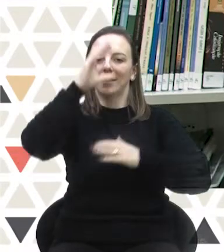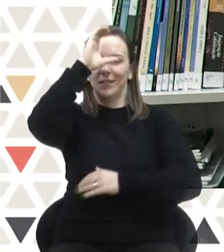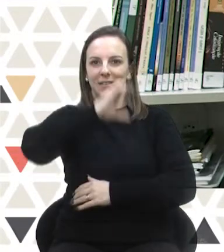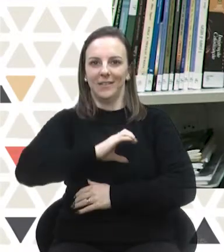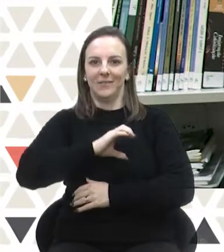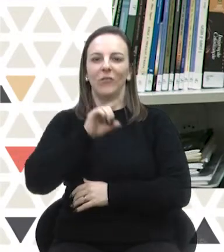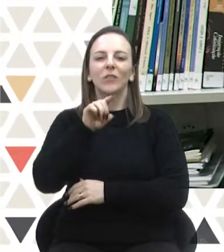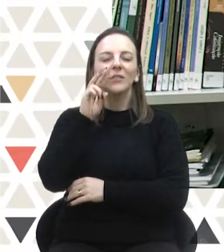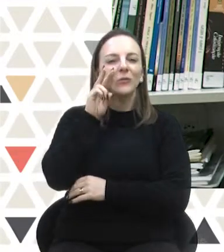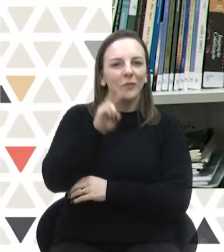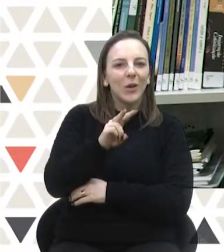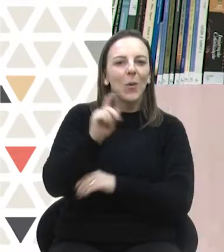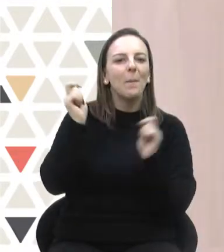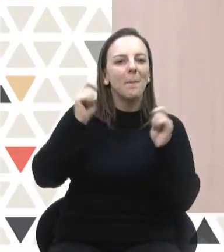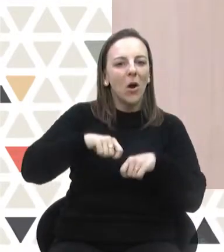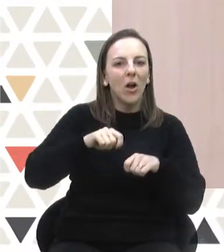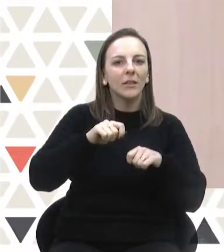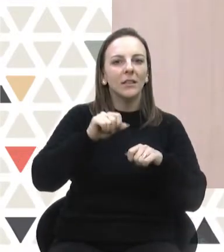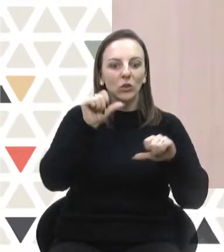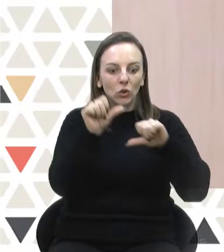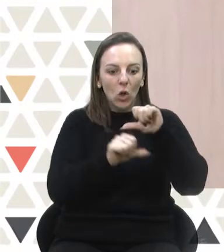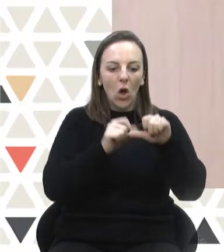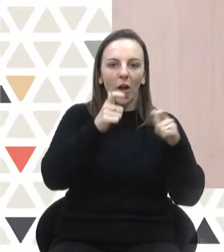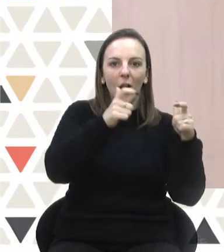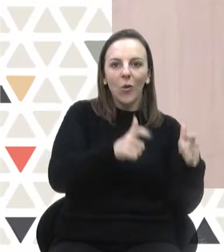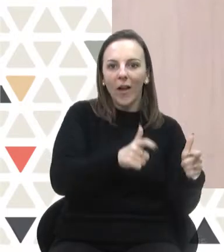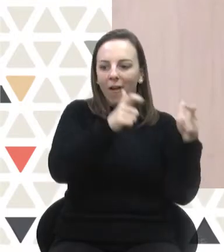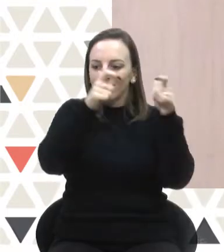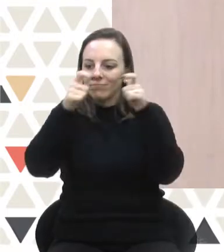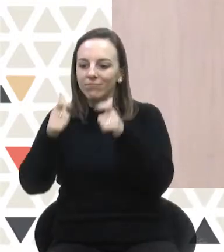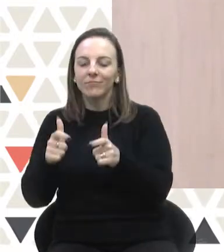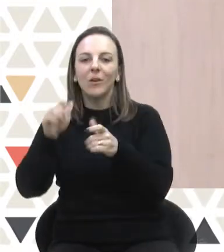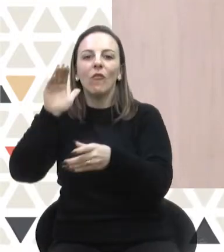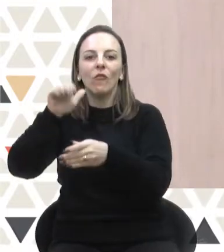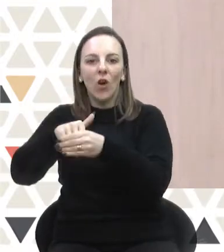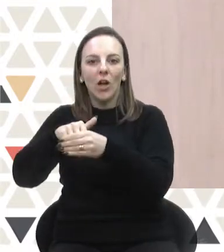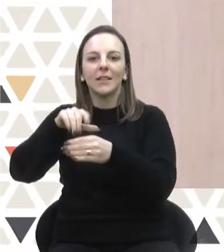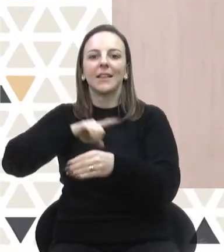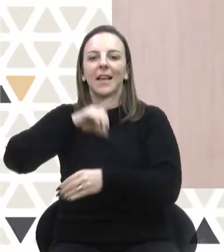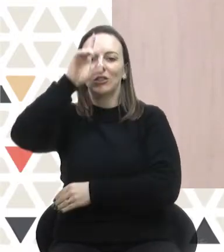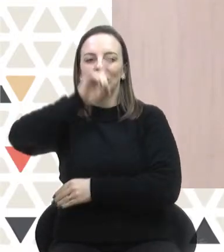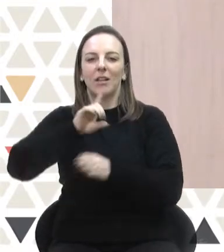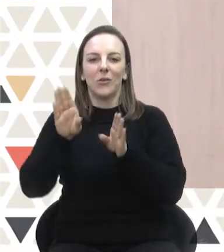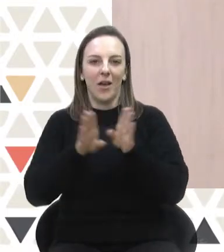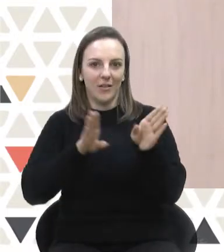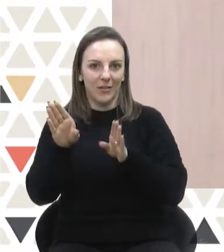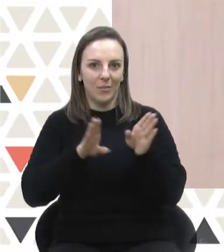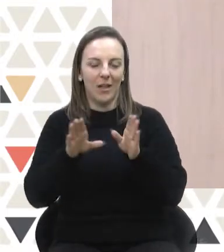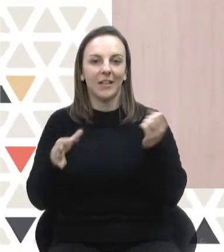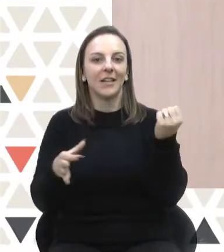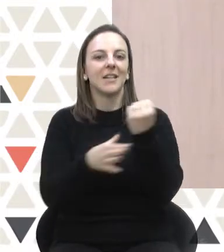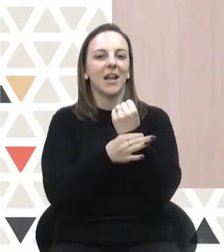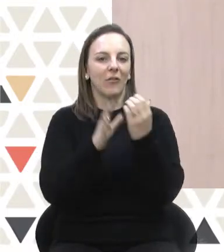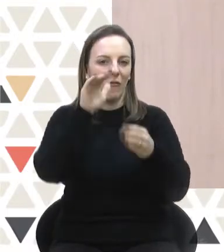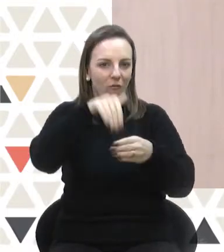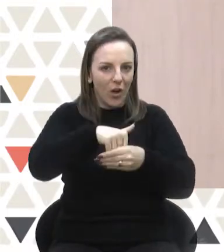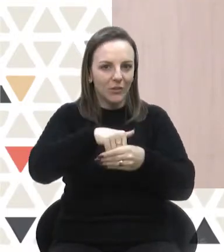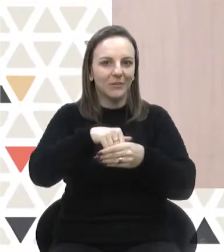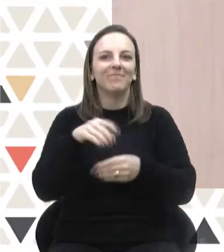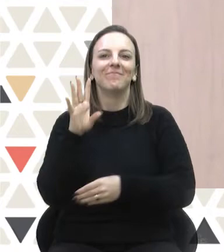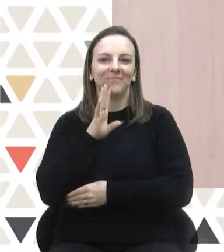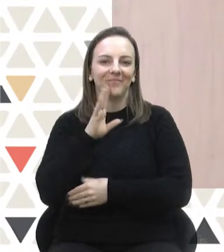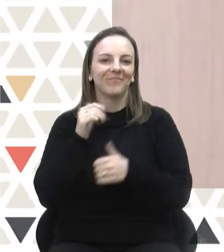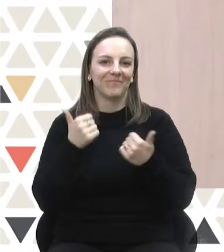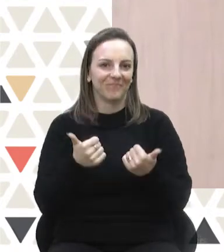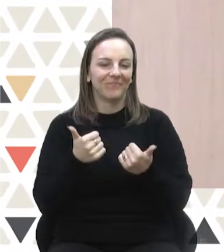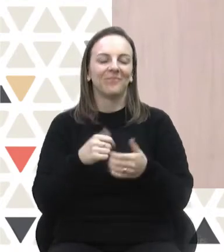votar é um ato de cidadania. Você viu que é possível fazer transferência de local de sessão para poder ter o direito à acessibilidade